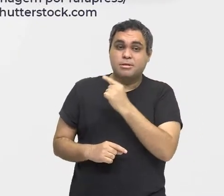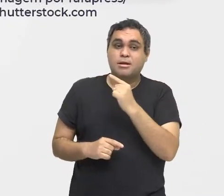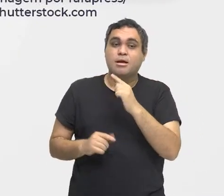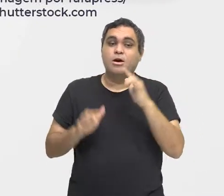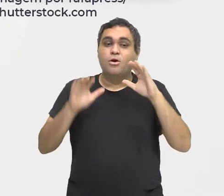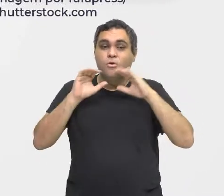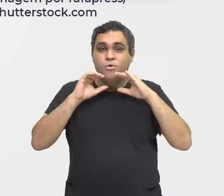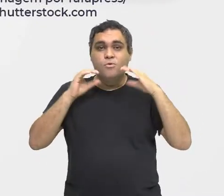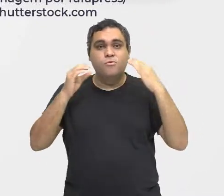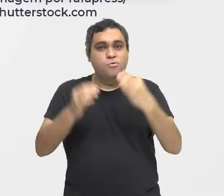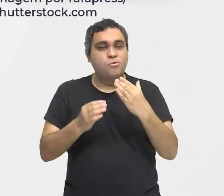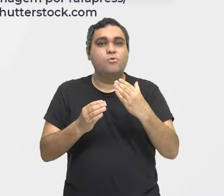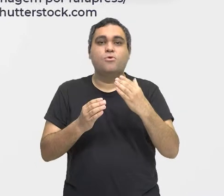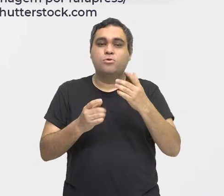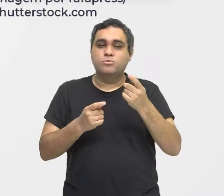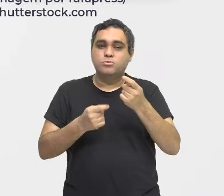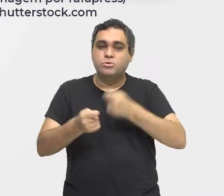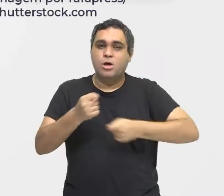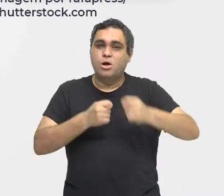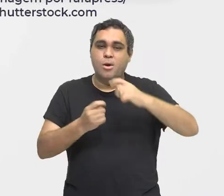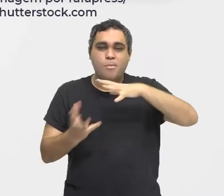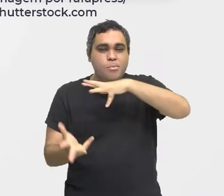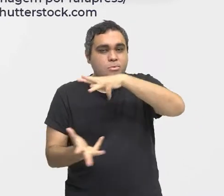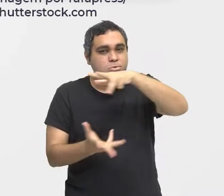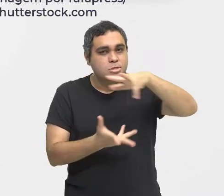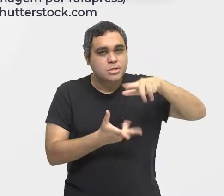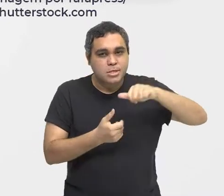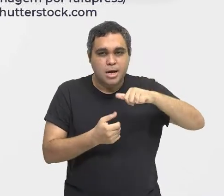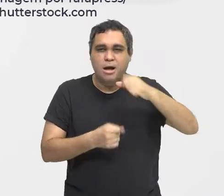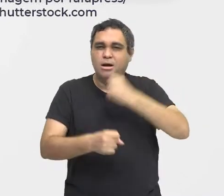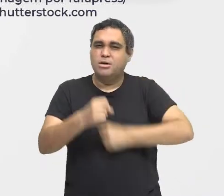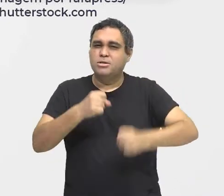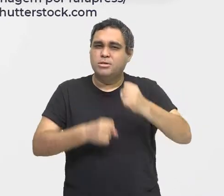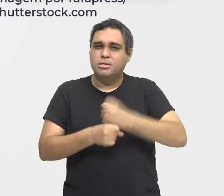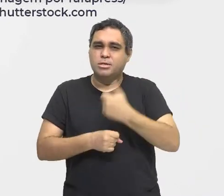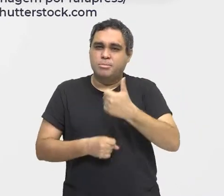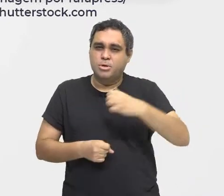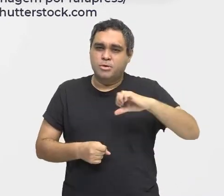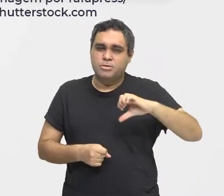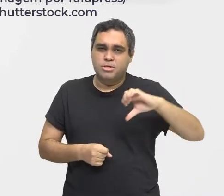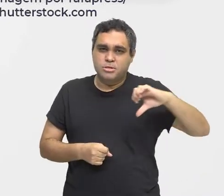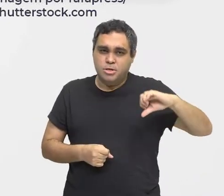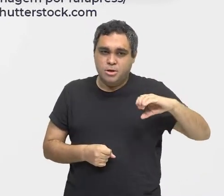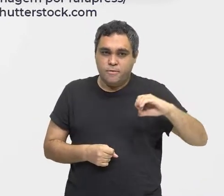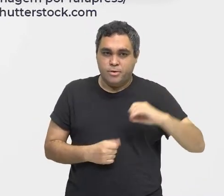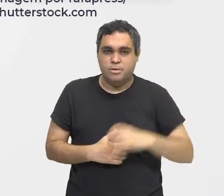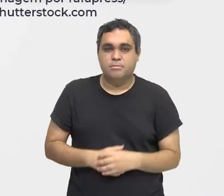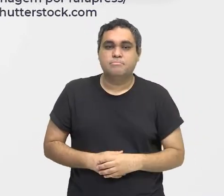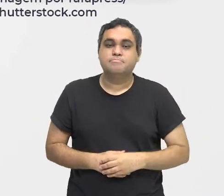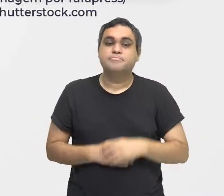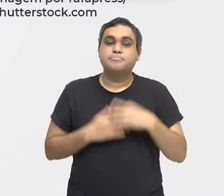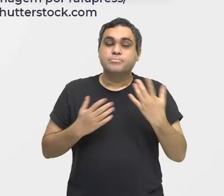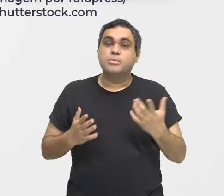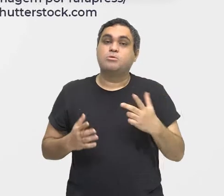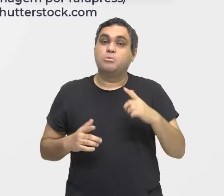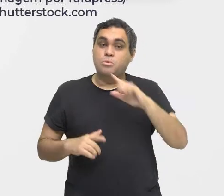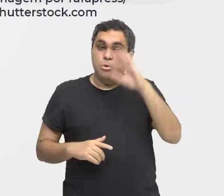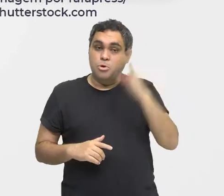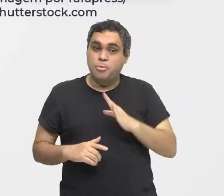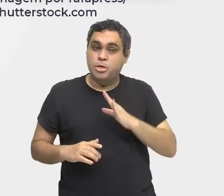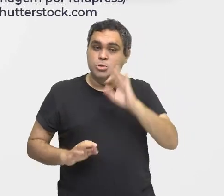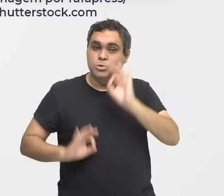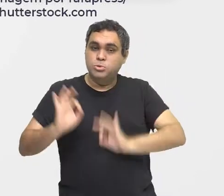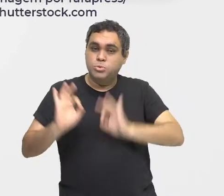né, ele tinha aí medidas para liberar e abrir a economia. E isso veio através, né, da estabilização